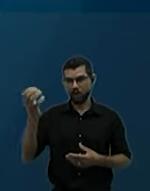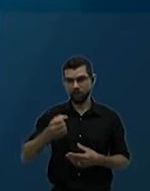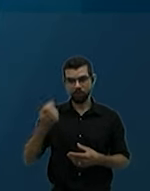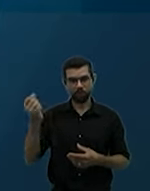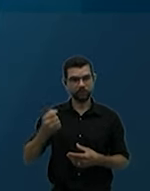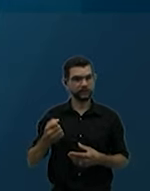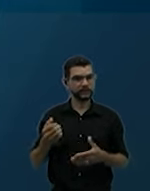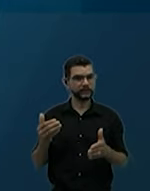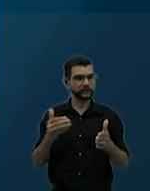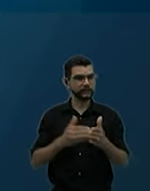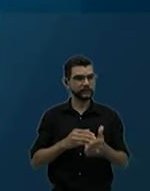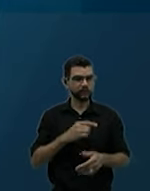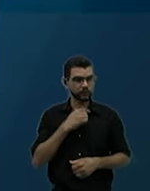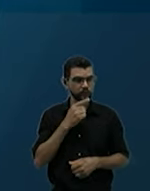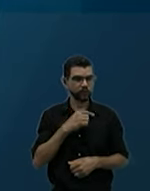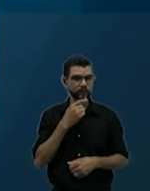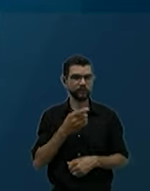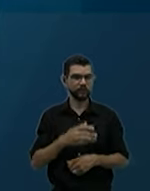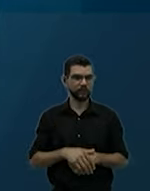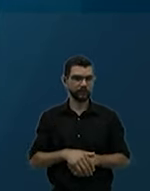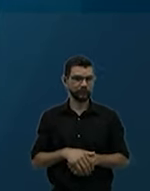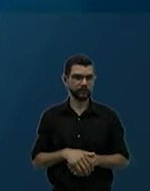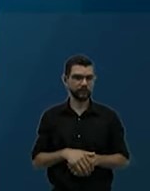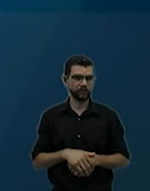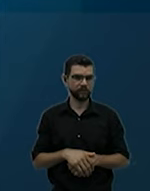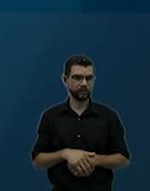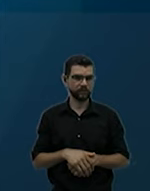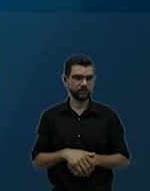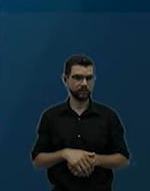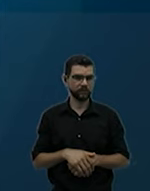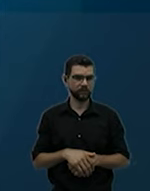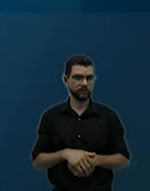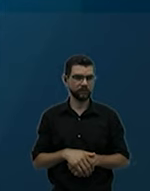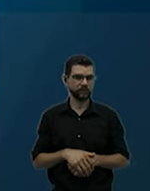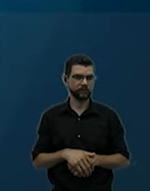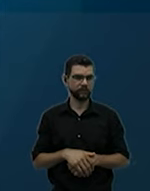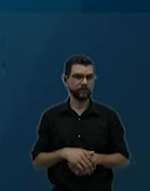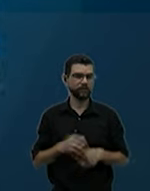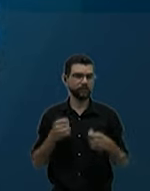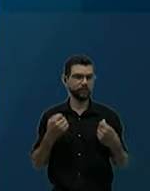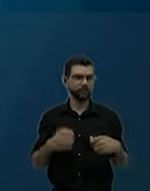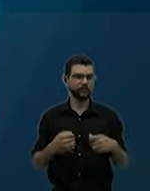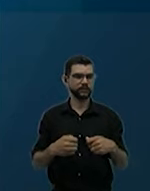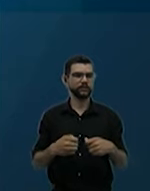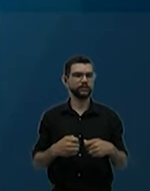for através do socorro do Judiciário. Muito obrigado.